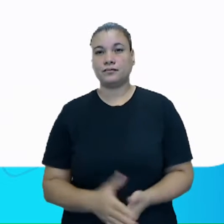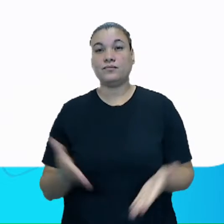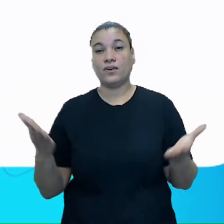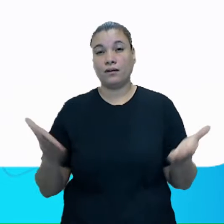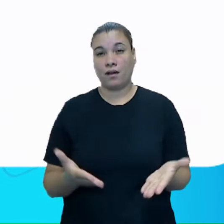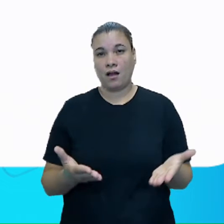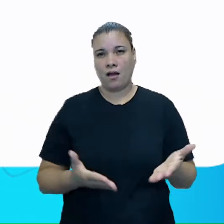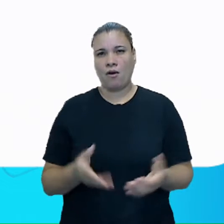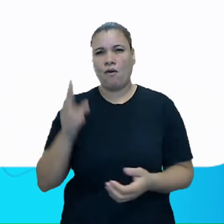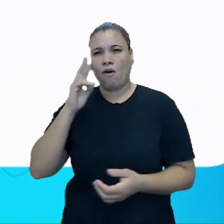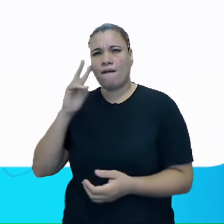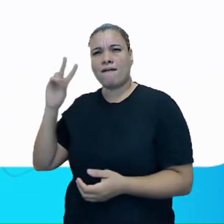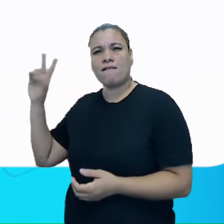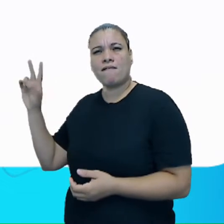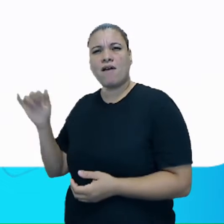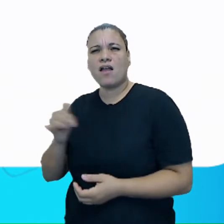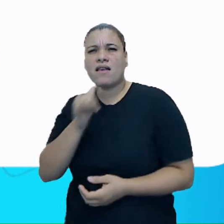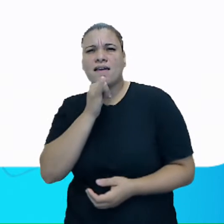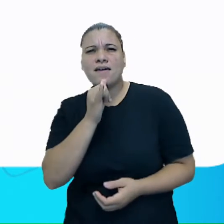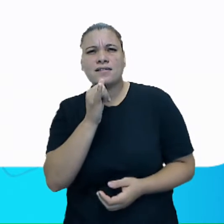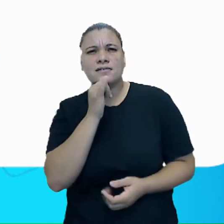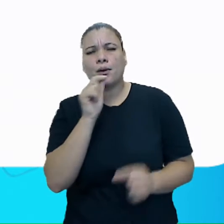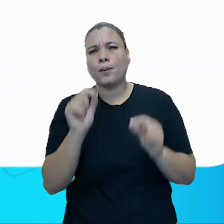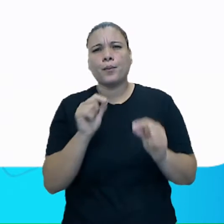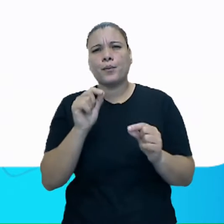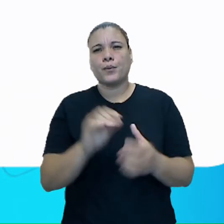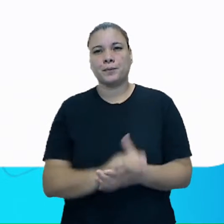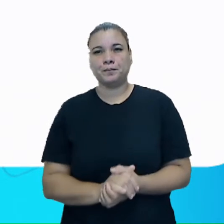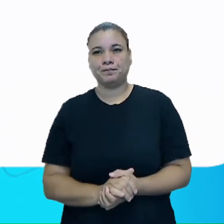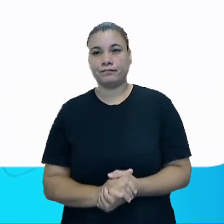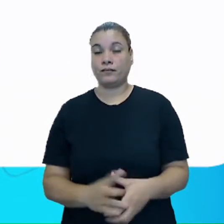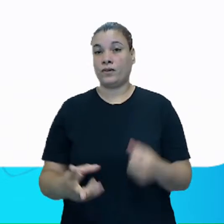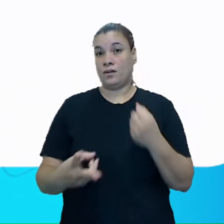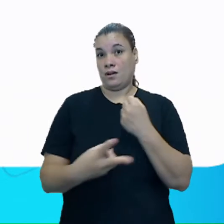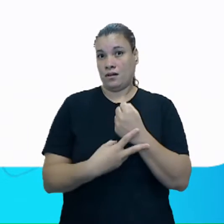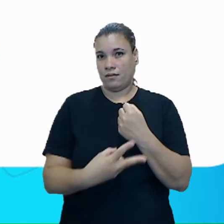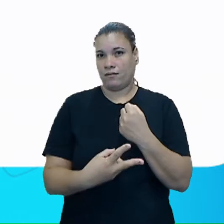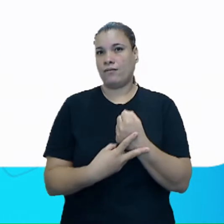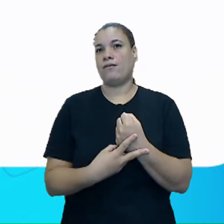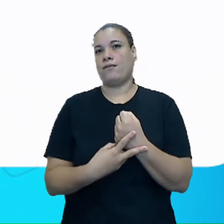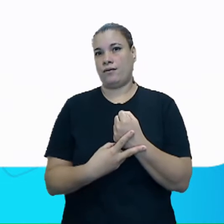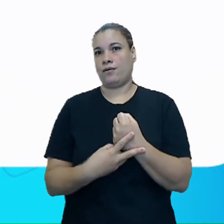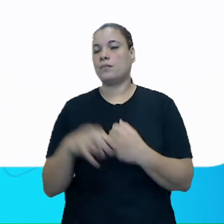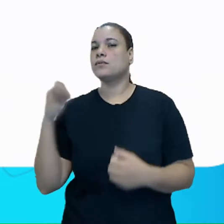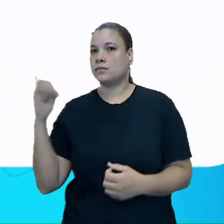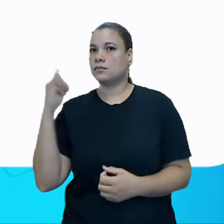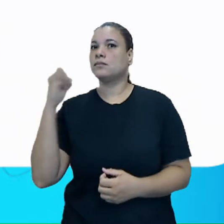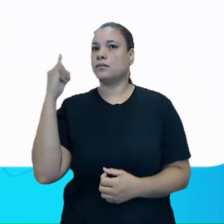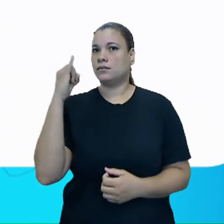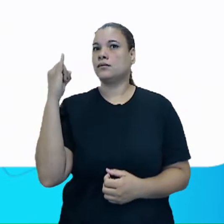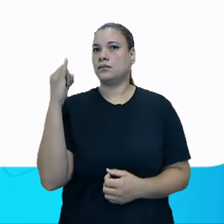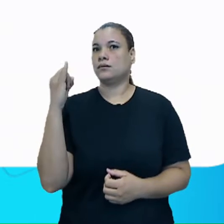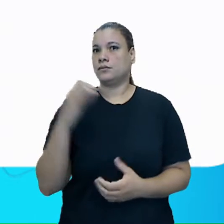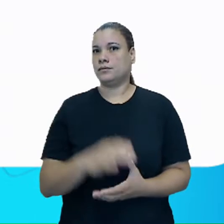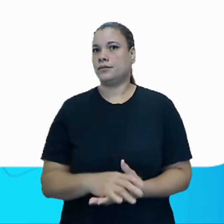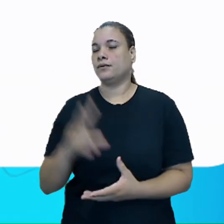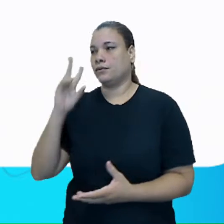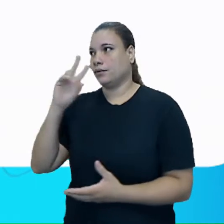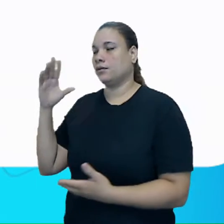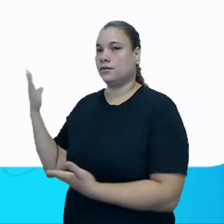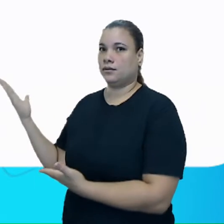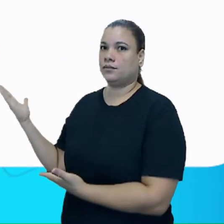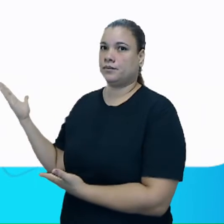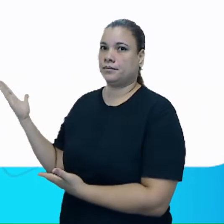Agora, exemplos de verbos significativos. Quando eu falo de verbos significativos, eu estou falando de verbos nocionais. O